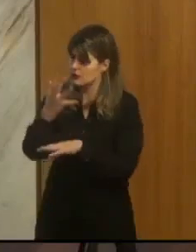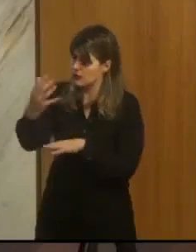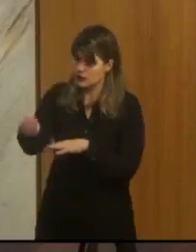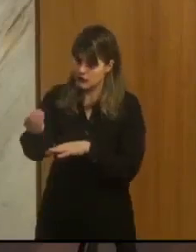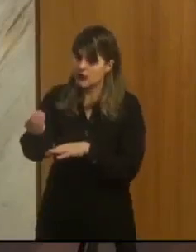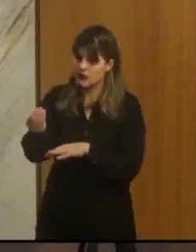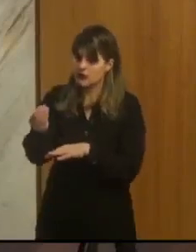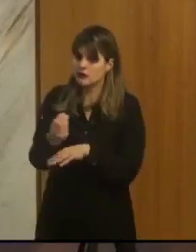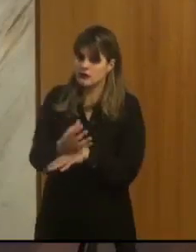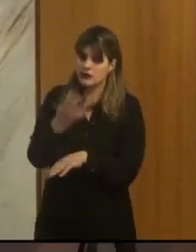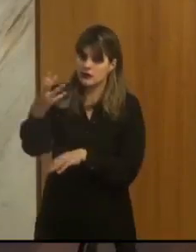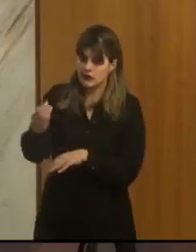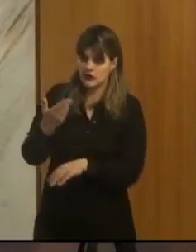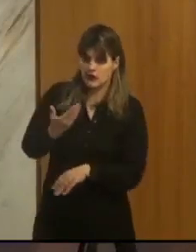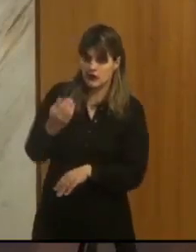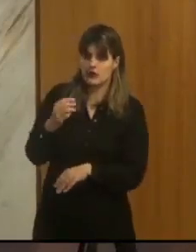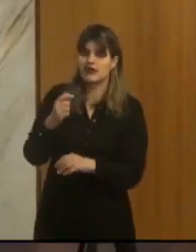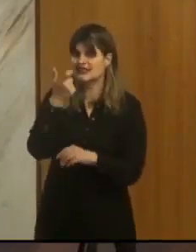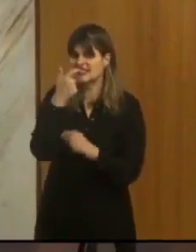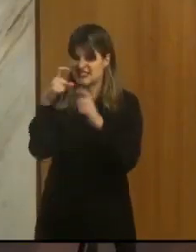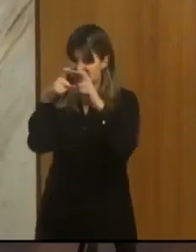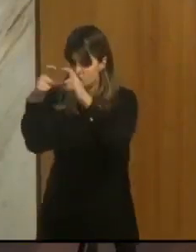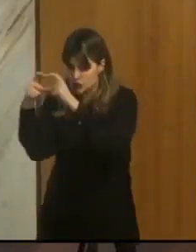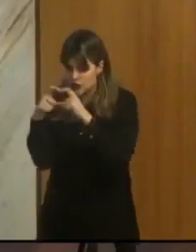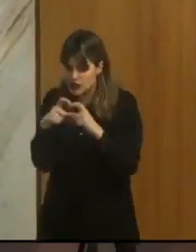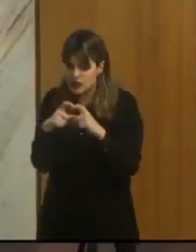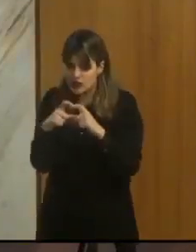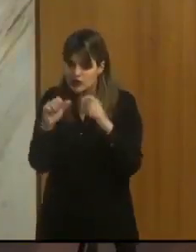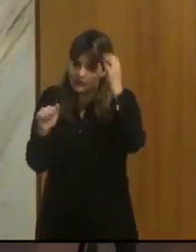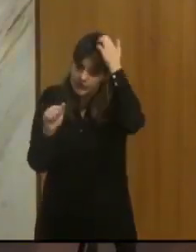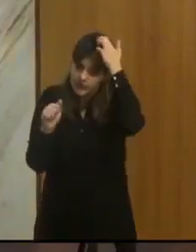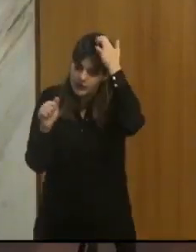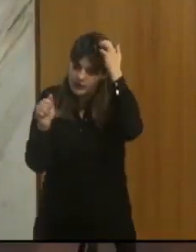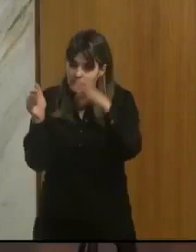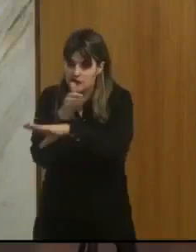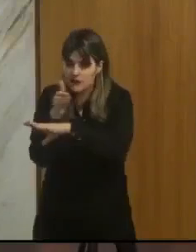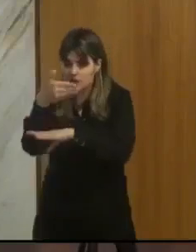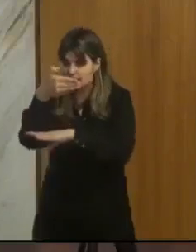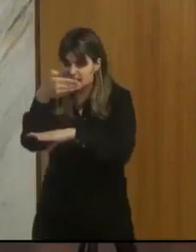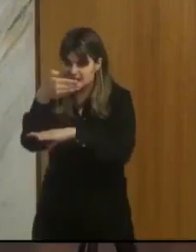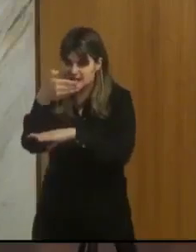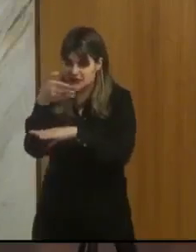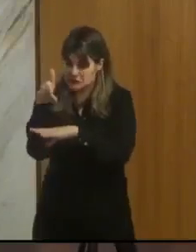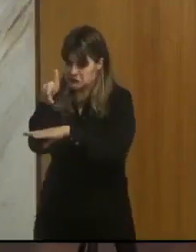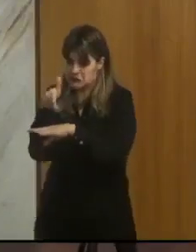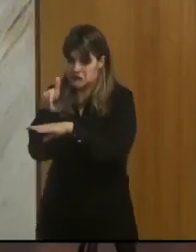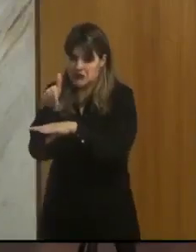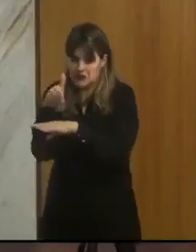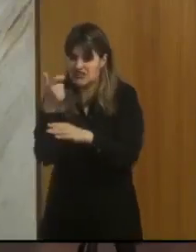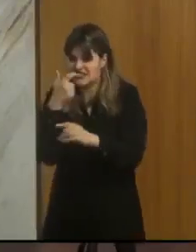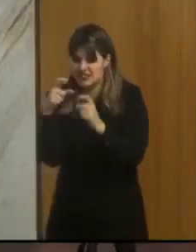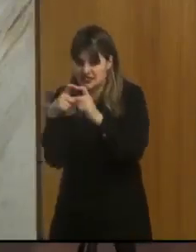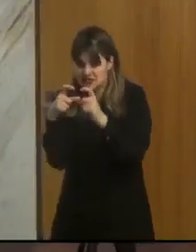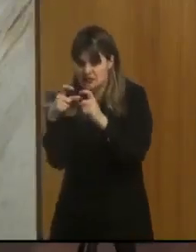já a Dom Manuel, que são os azulejos enxertados da primeira metade do século XVII, azulejos que aparecem, por